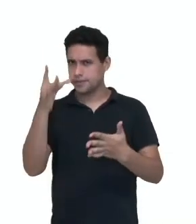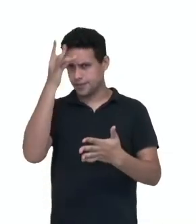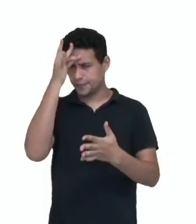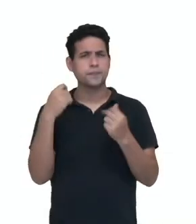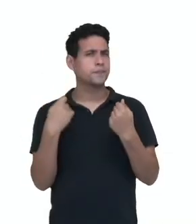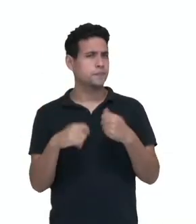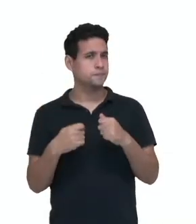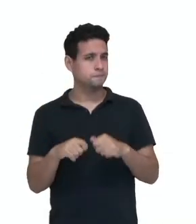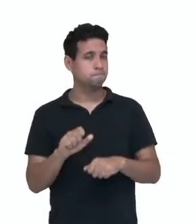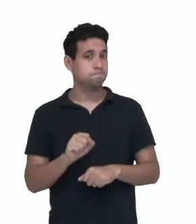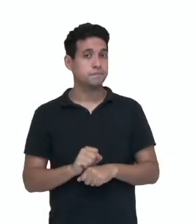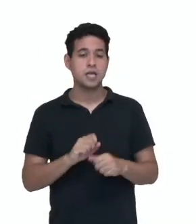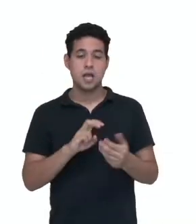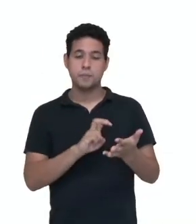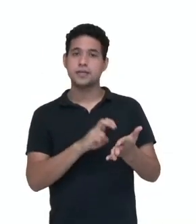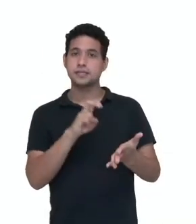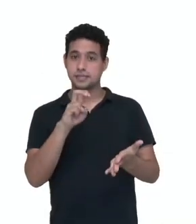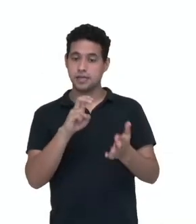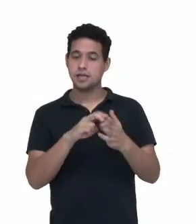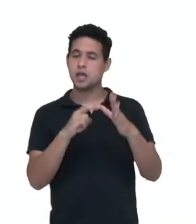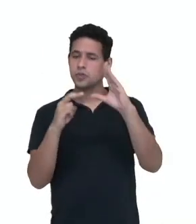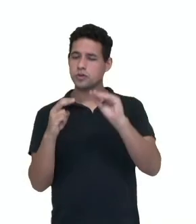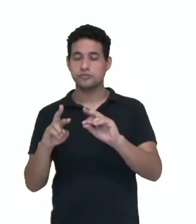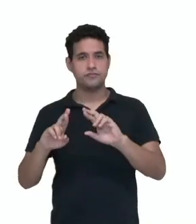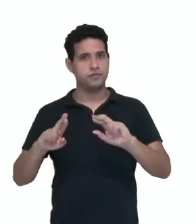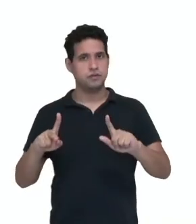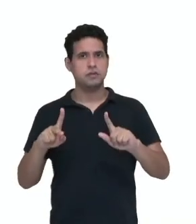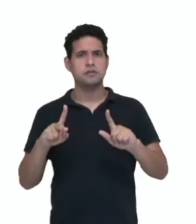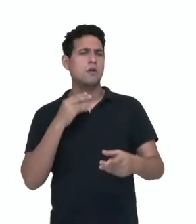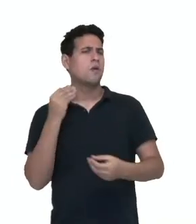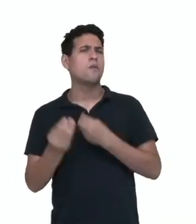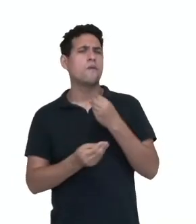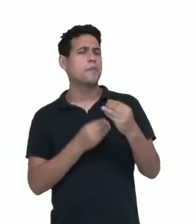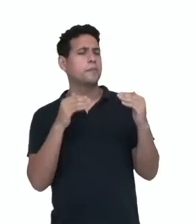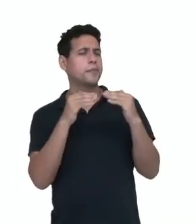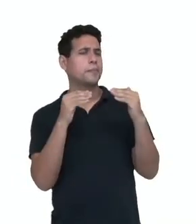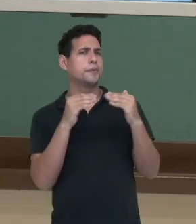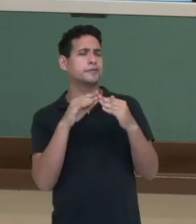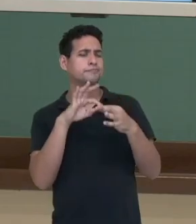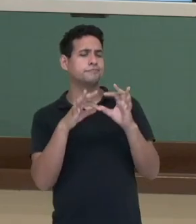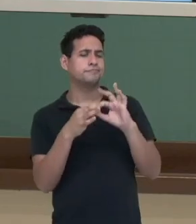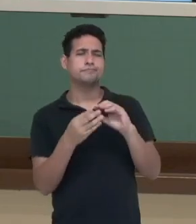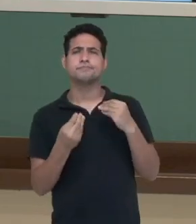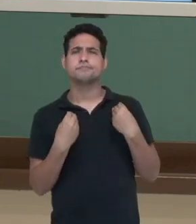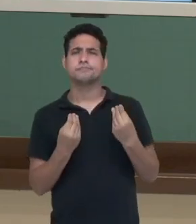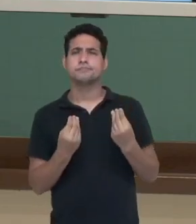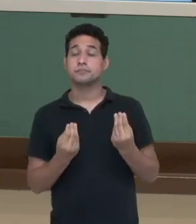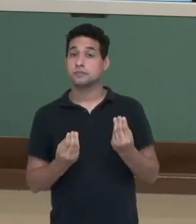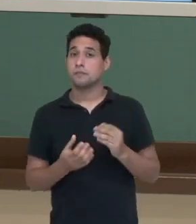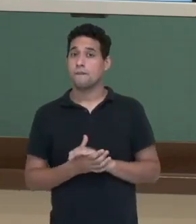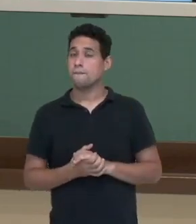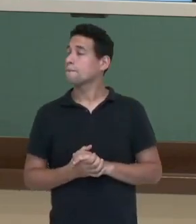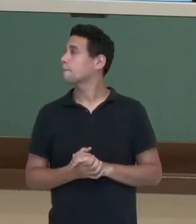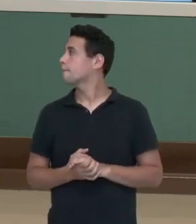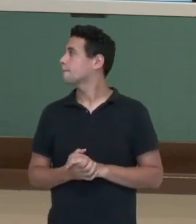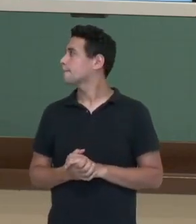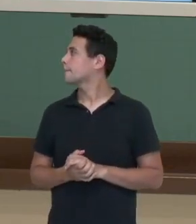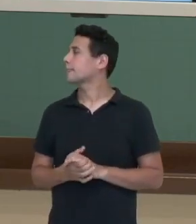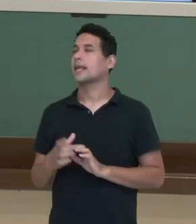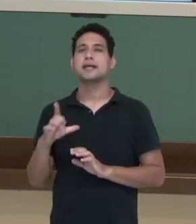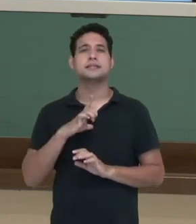anocheció. Certo? Amanhecer e anoitecer. Como que ficariam as conjugações? Aqui nós